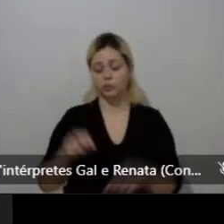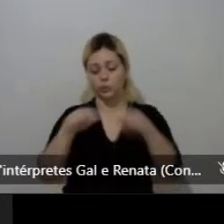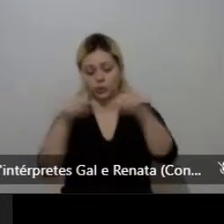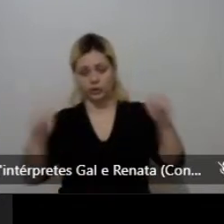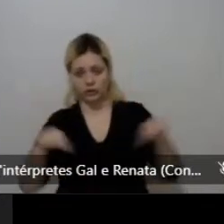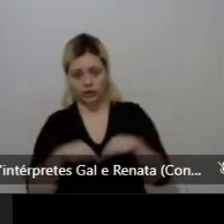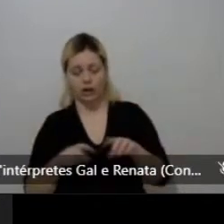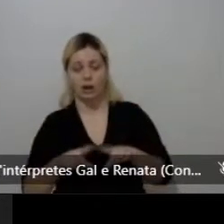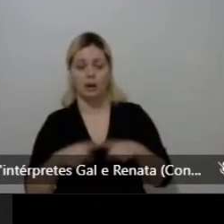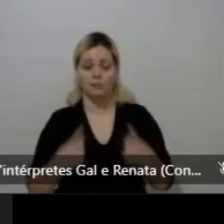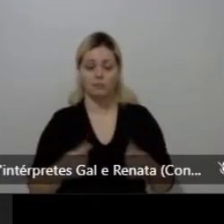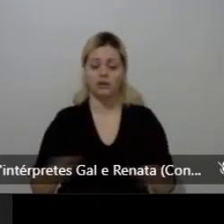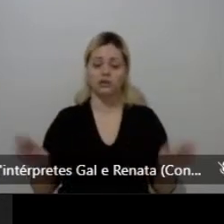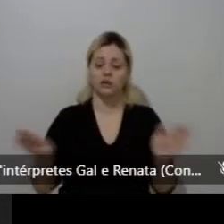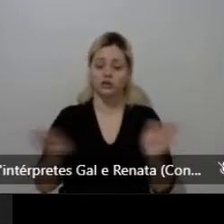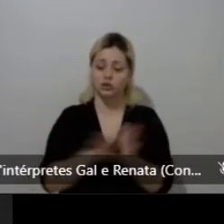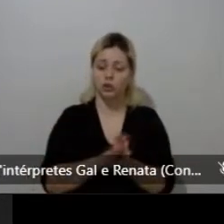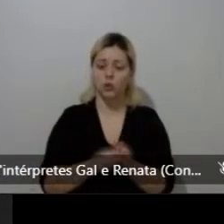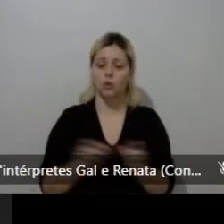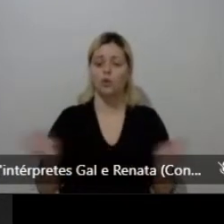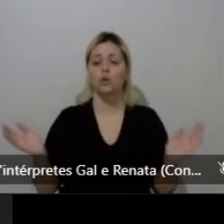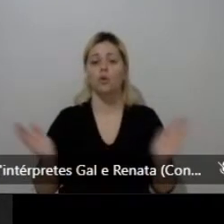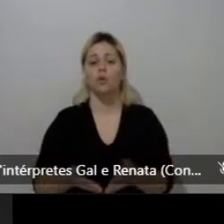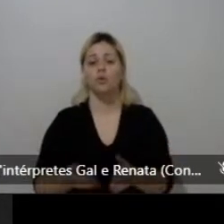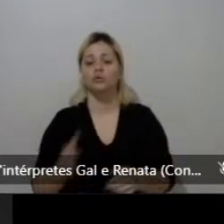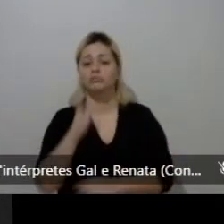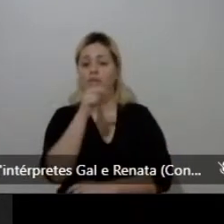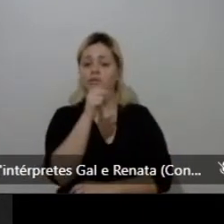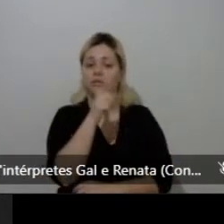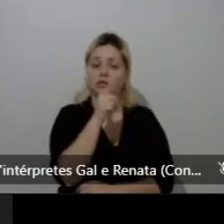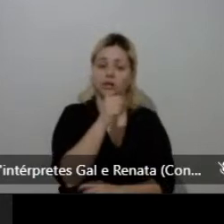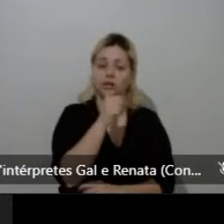a reprodução nas águas com o